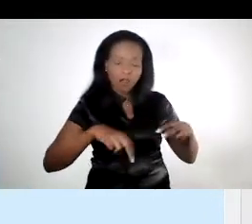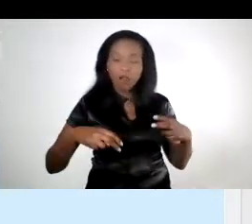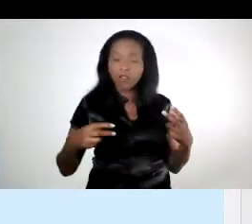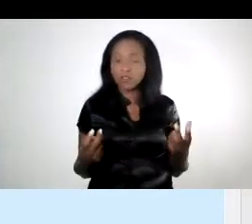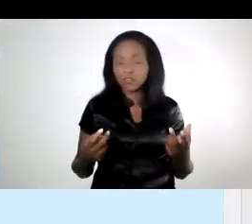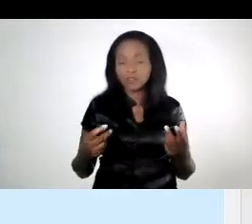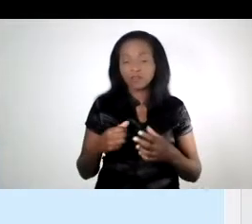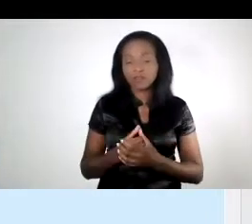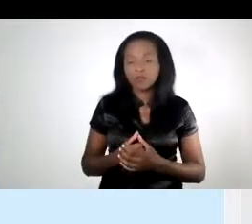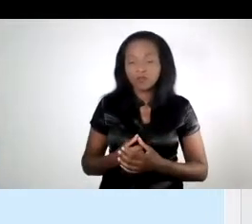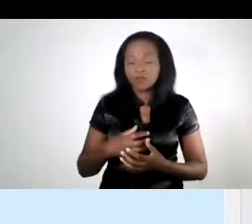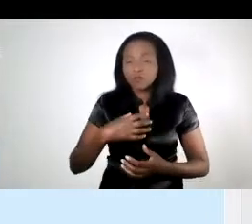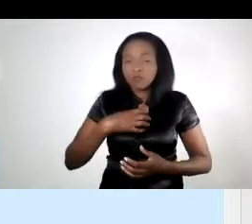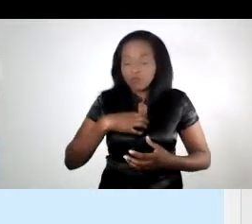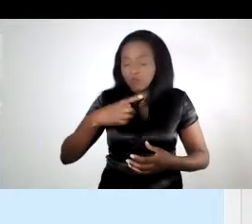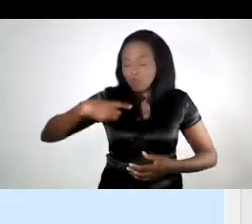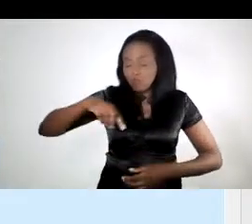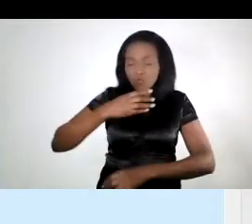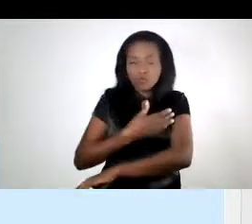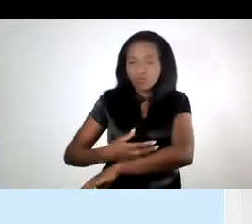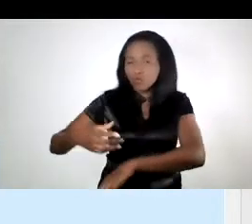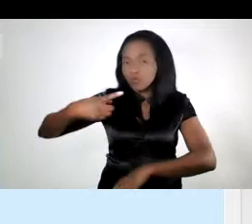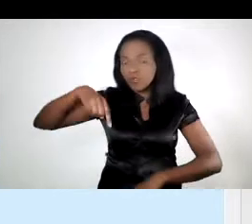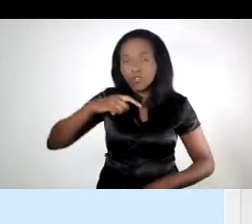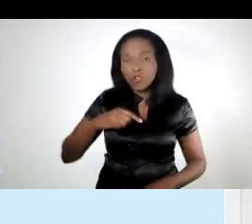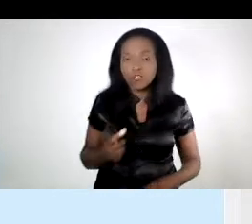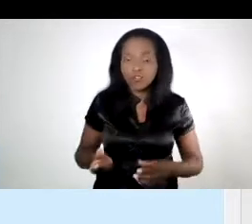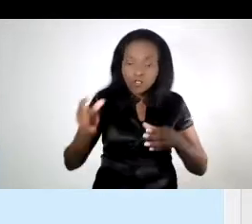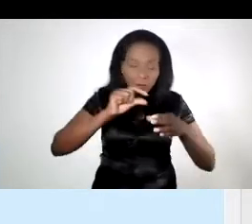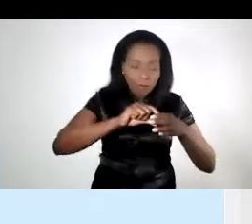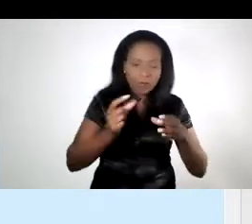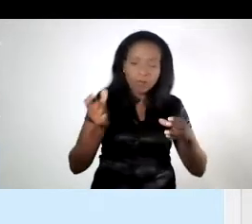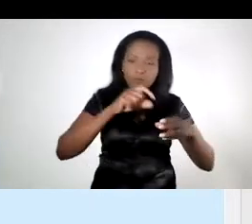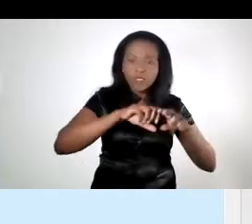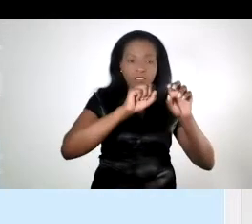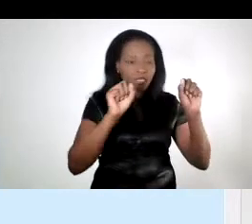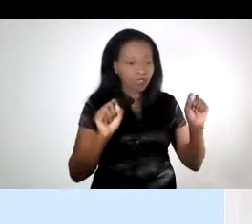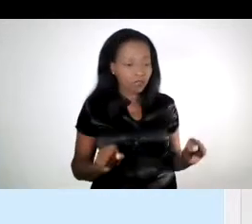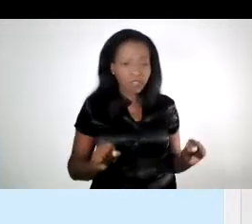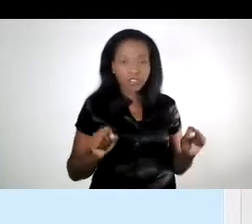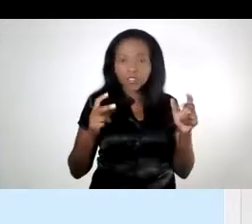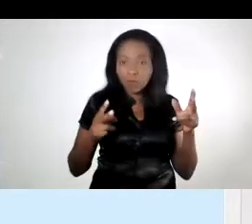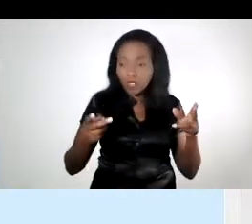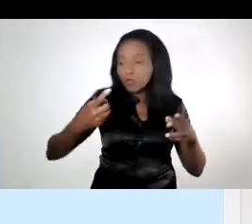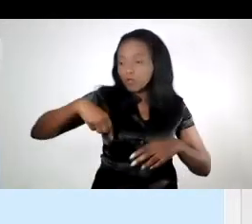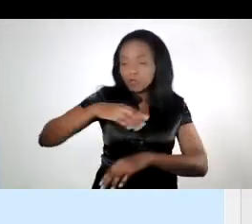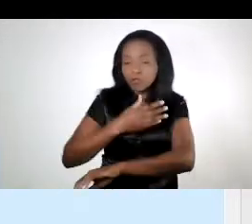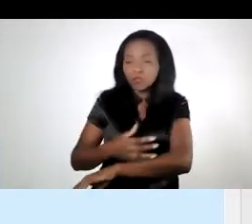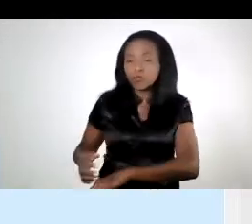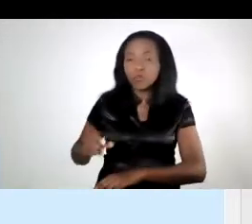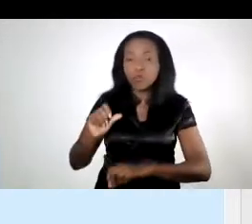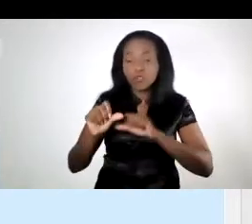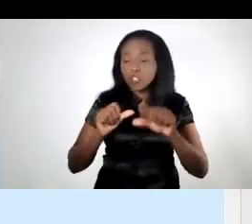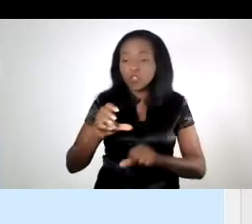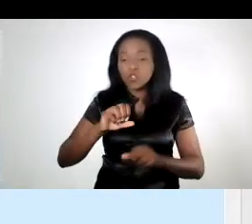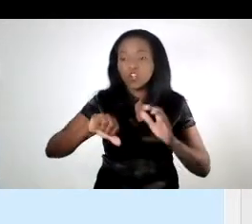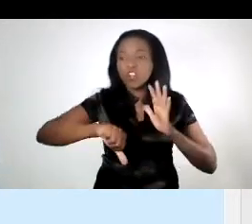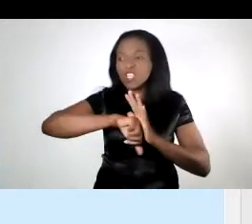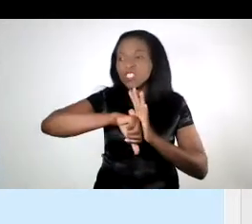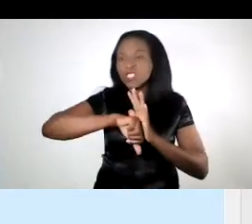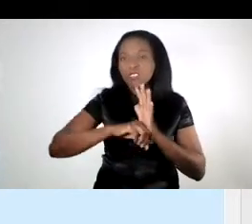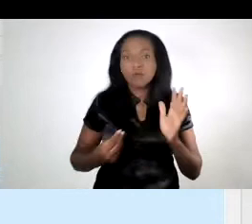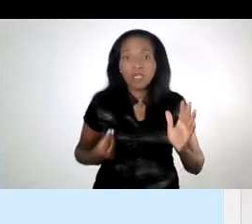modo, dentro do nosso costume. Plantar com o nosso sistema virou crime. A vida ficou difícil demais por